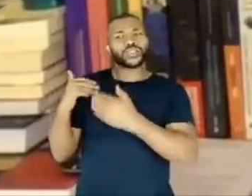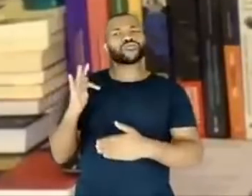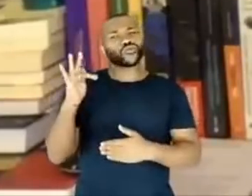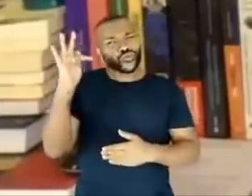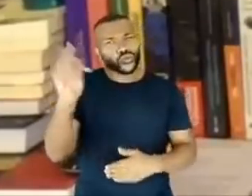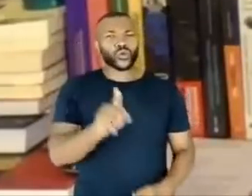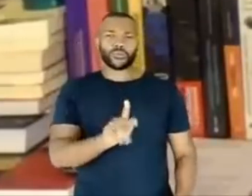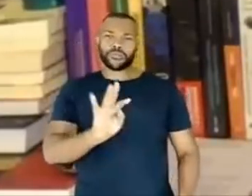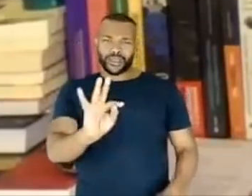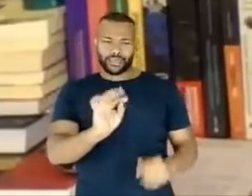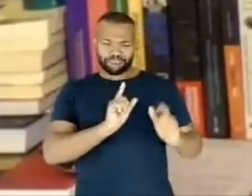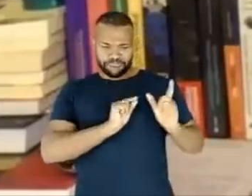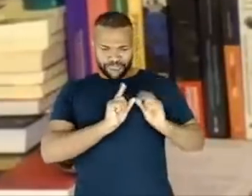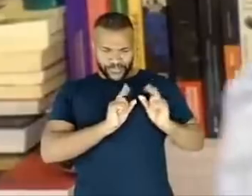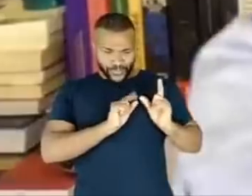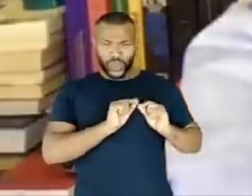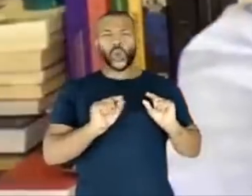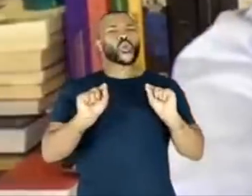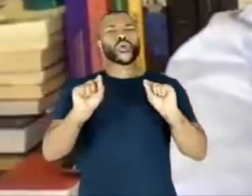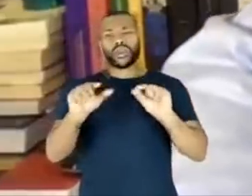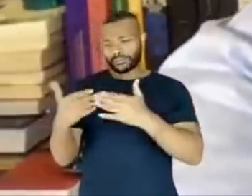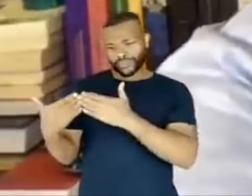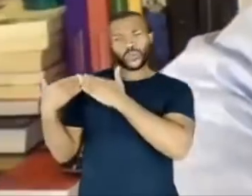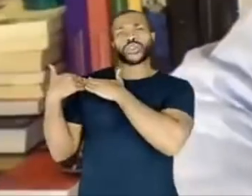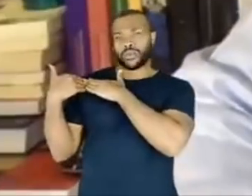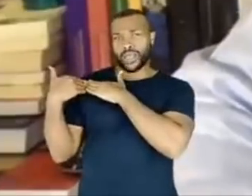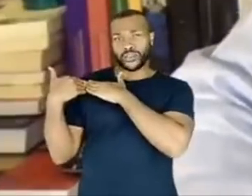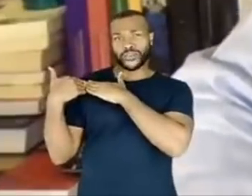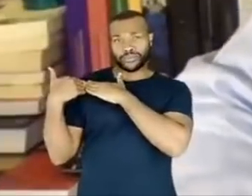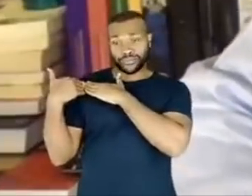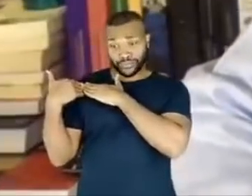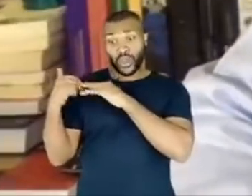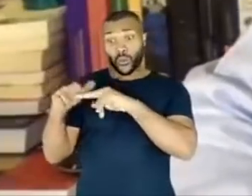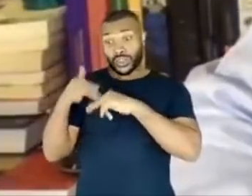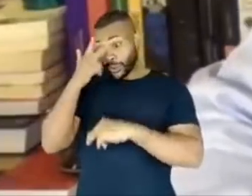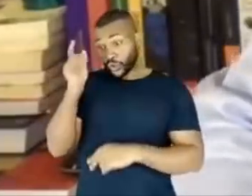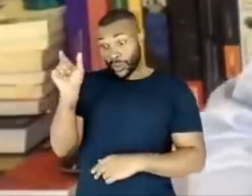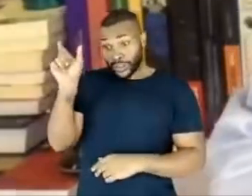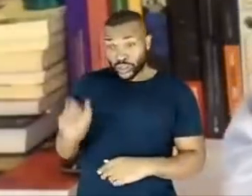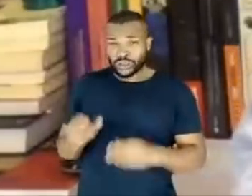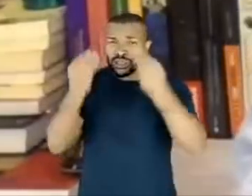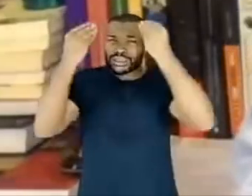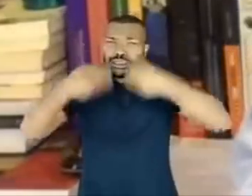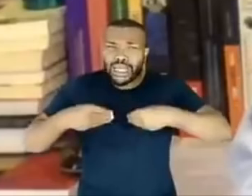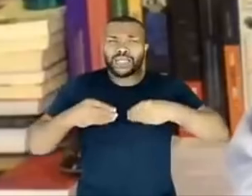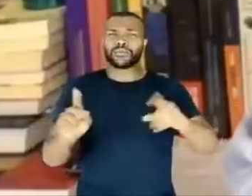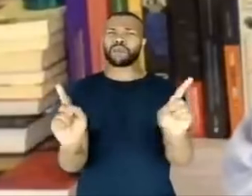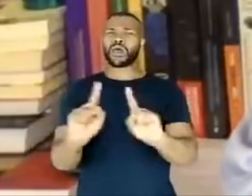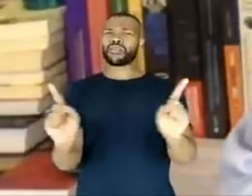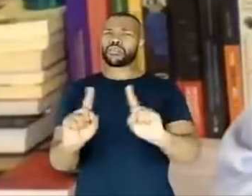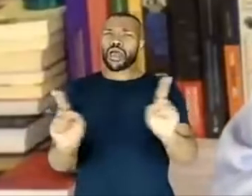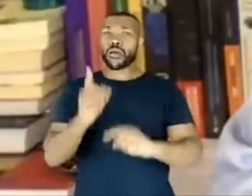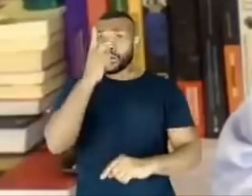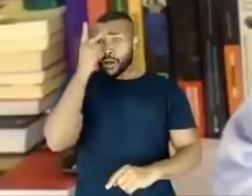tarefa do PT é muito grande. Por isso o petista não pode desanimar. Por isso o petista não tem